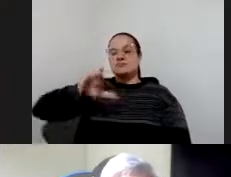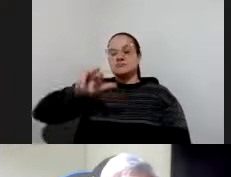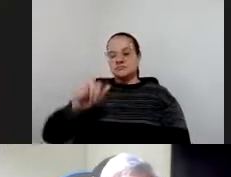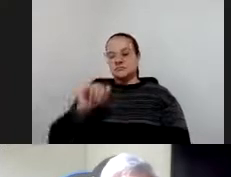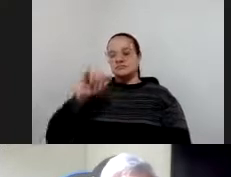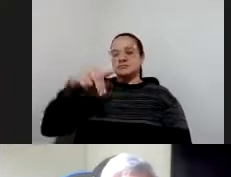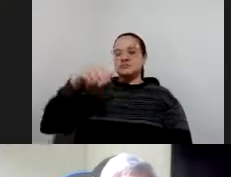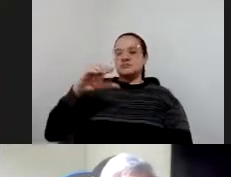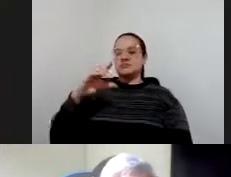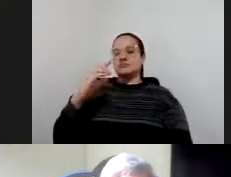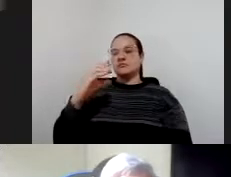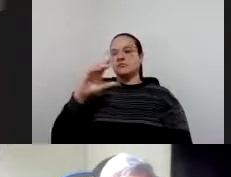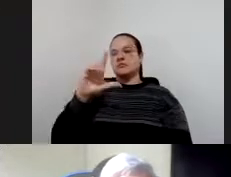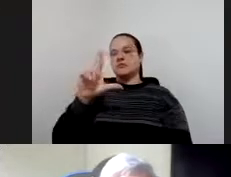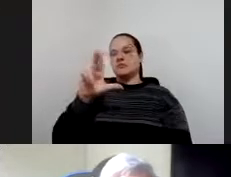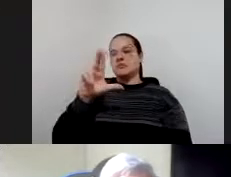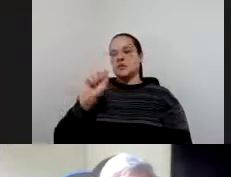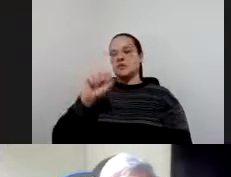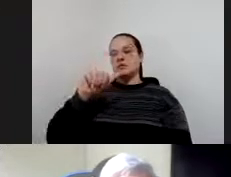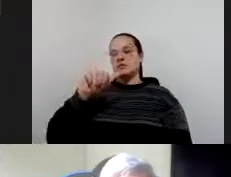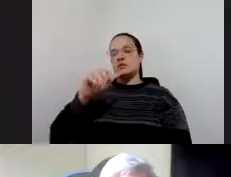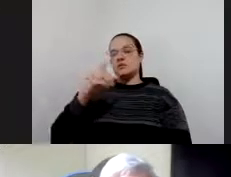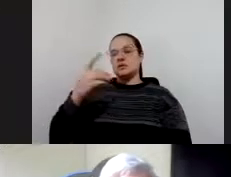www.câmarainclusal.com.br, né? Ou seja, Câmara Inclusão, tudo junto, sem o